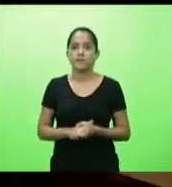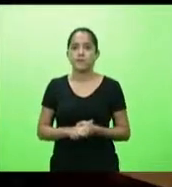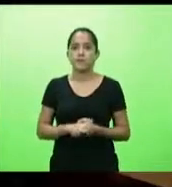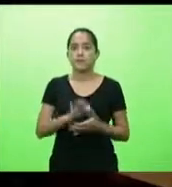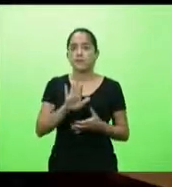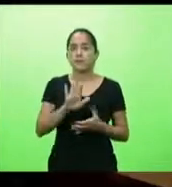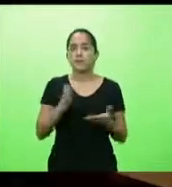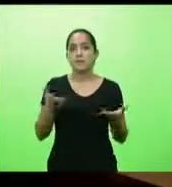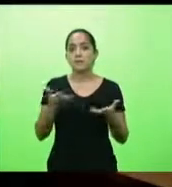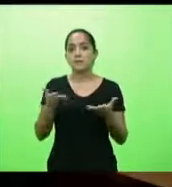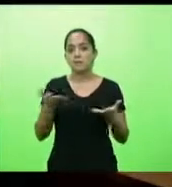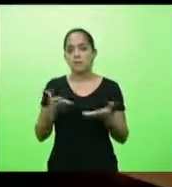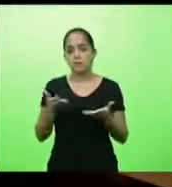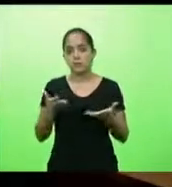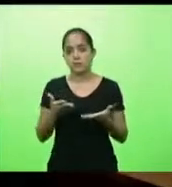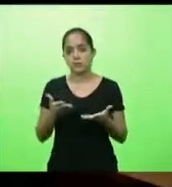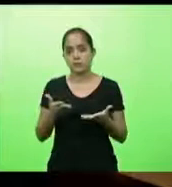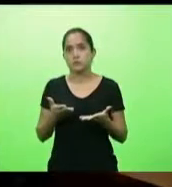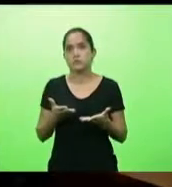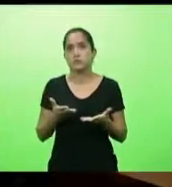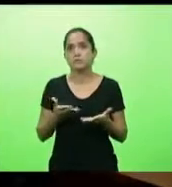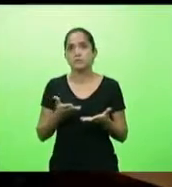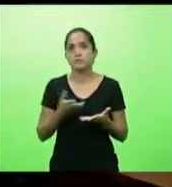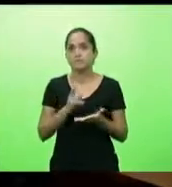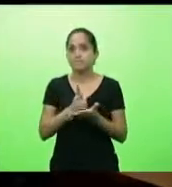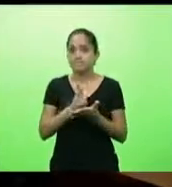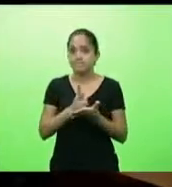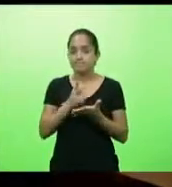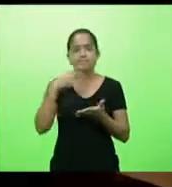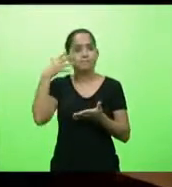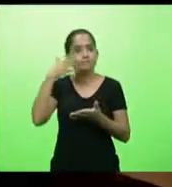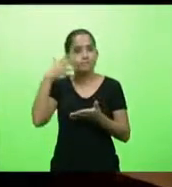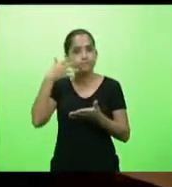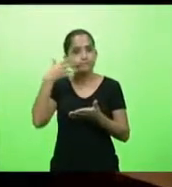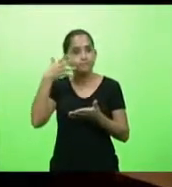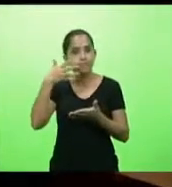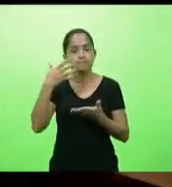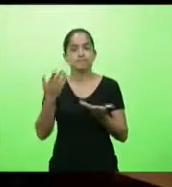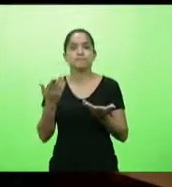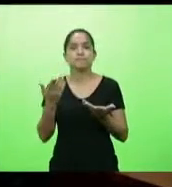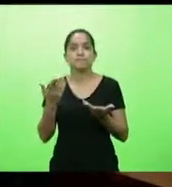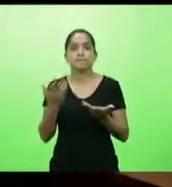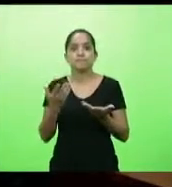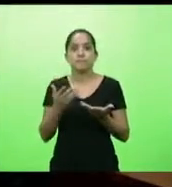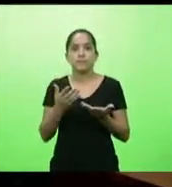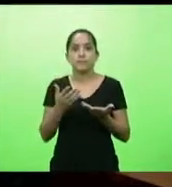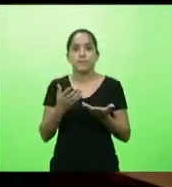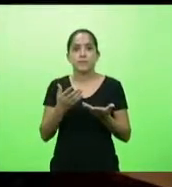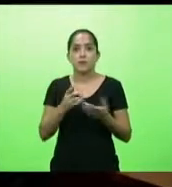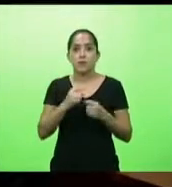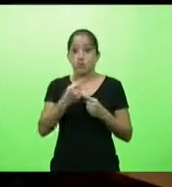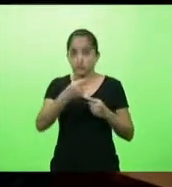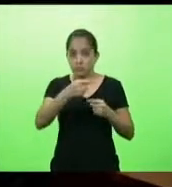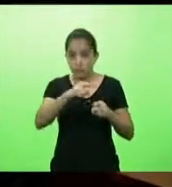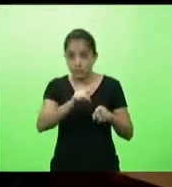hoje, para manter a nossa fala nessa questão do combate à